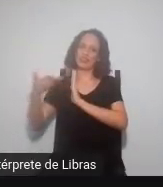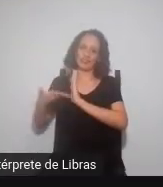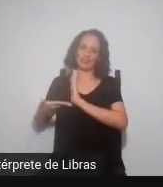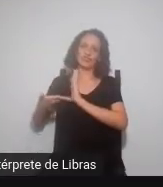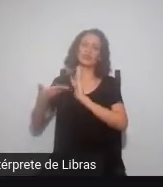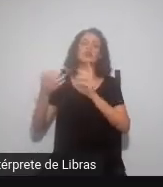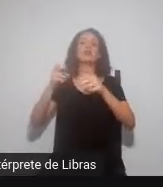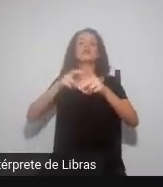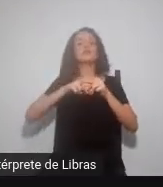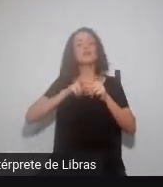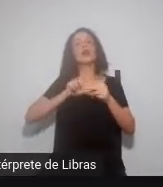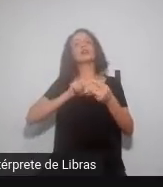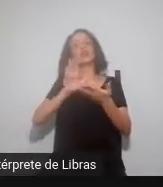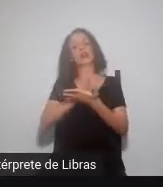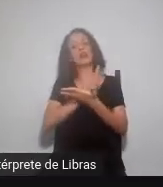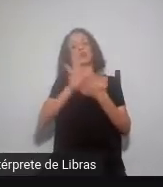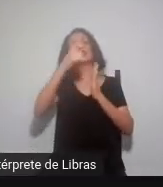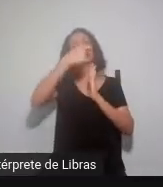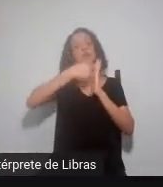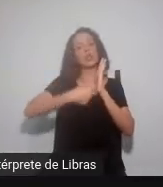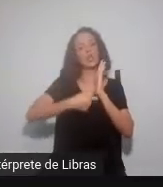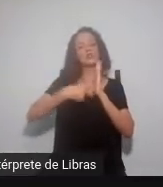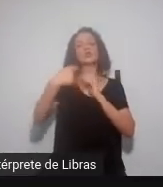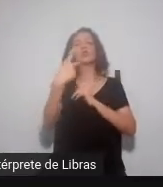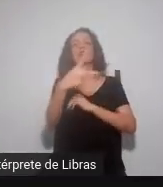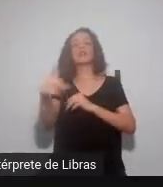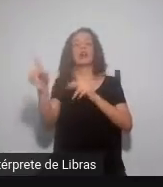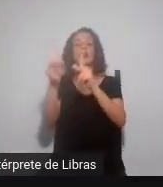textos produzidos pelas professoras.